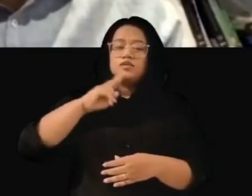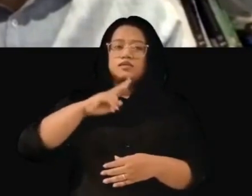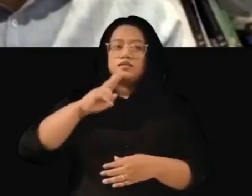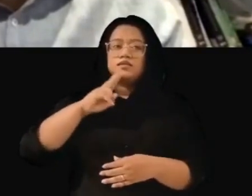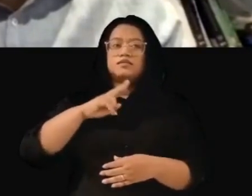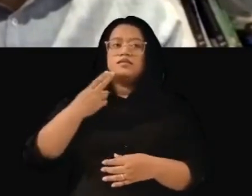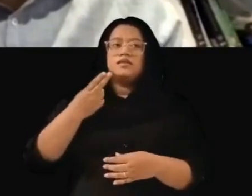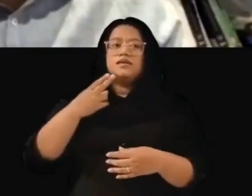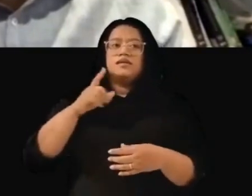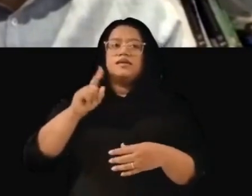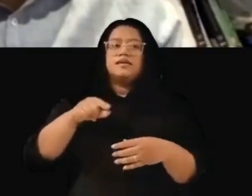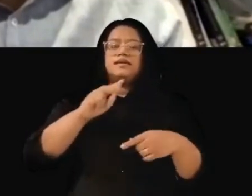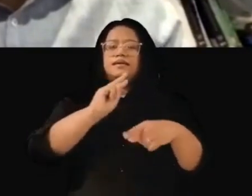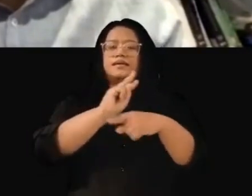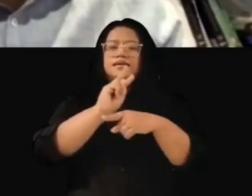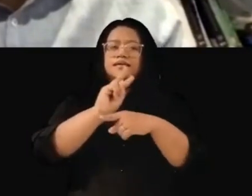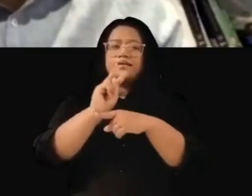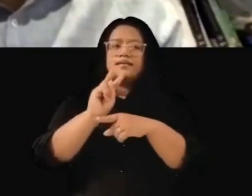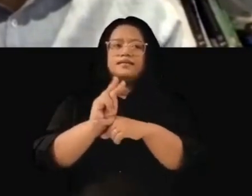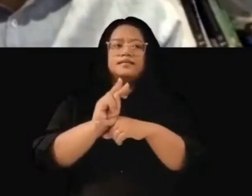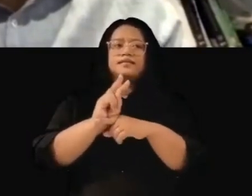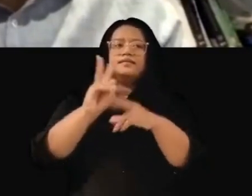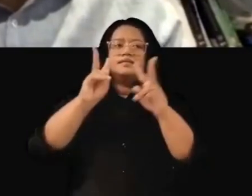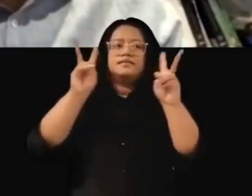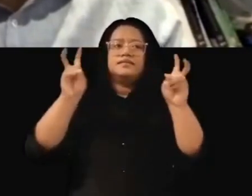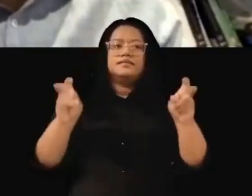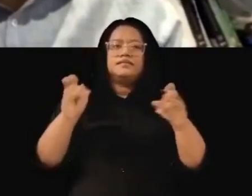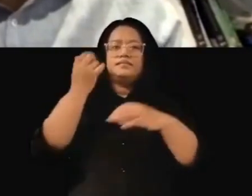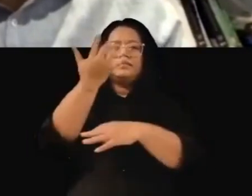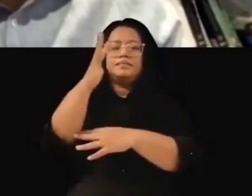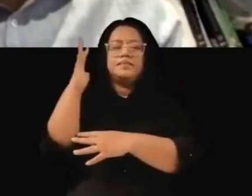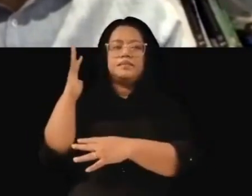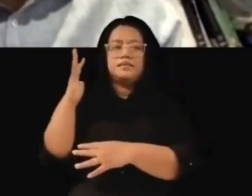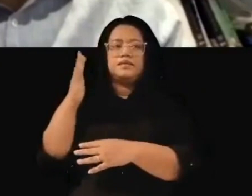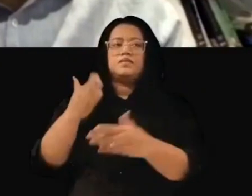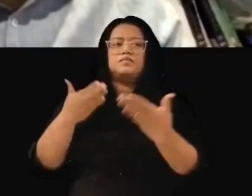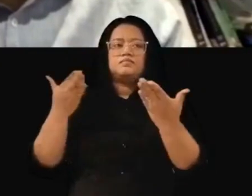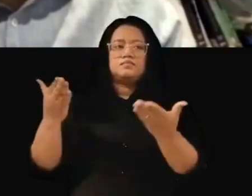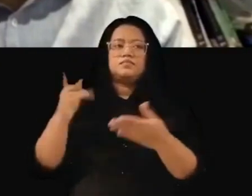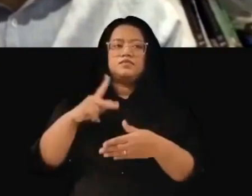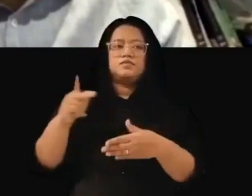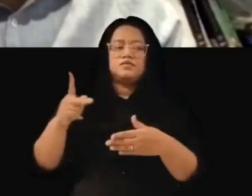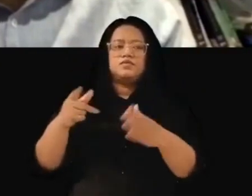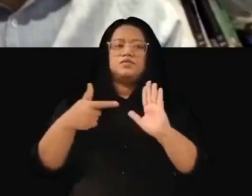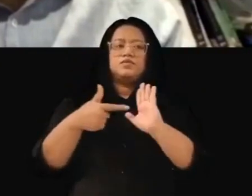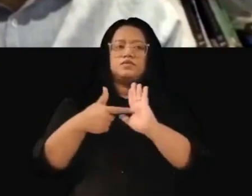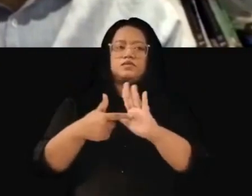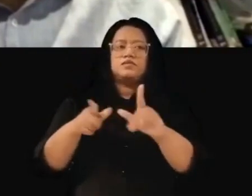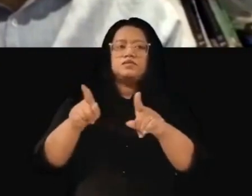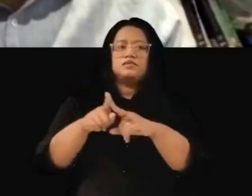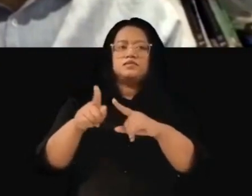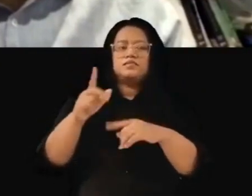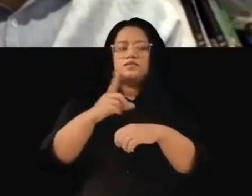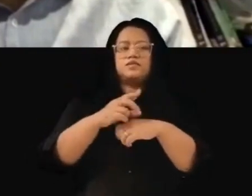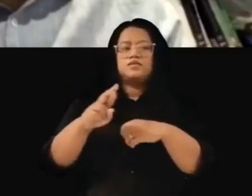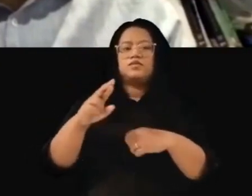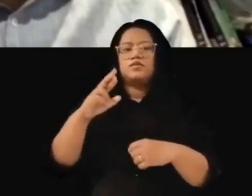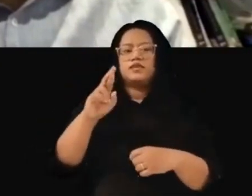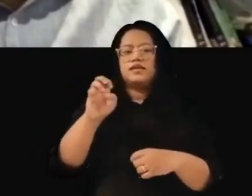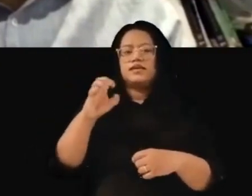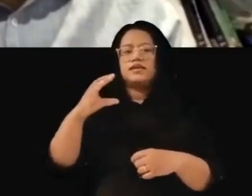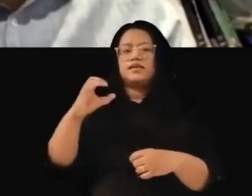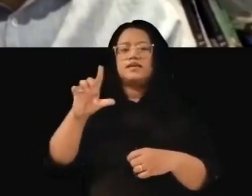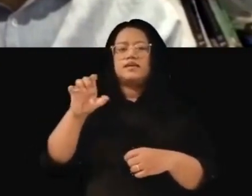em cuidarmos dessa questão ambiental. Assim como o senhor coloca, e a doutora Raicler também, e todos aqui